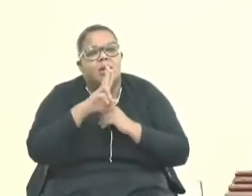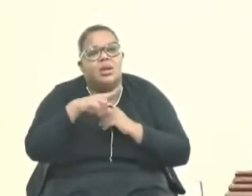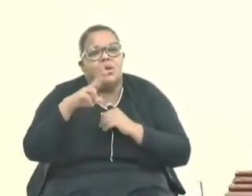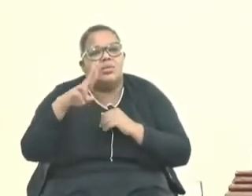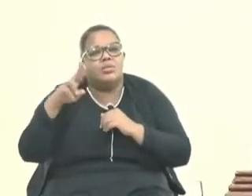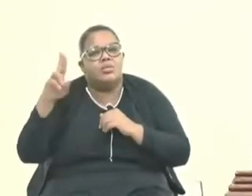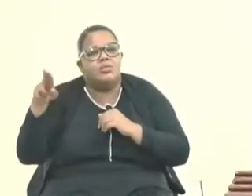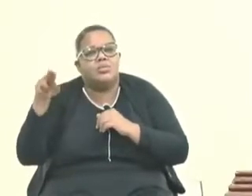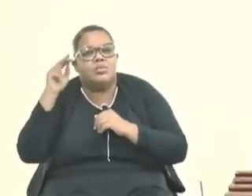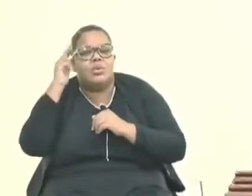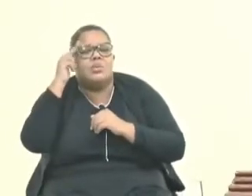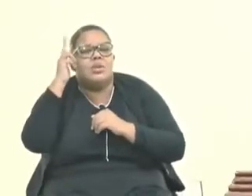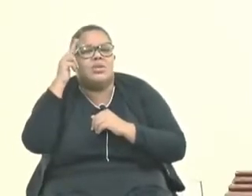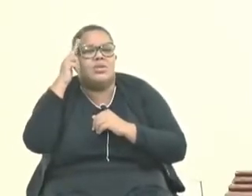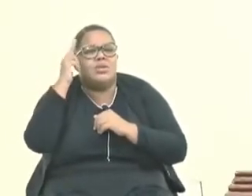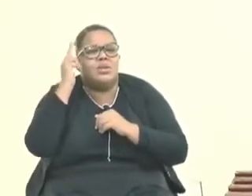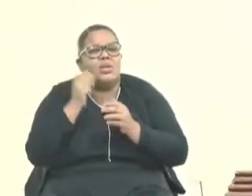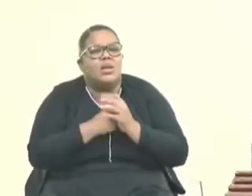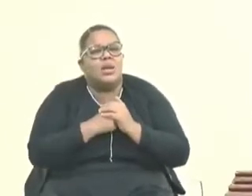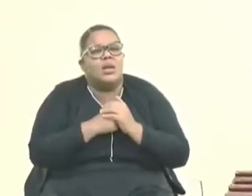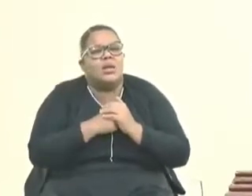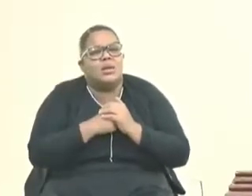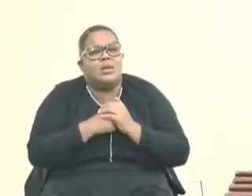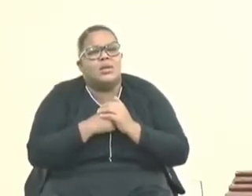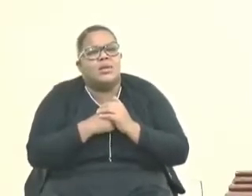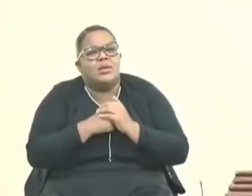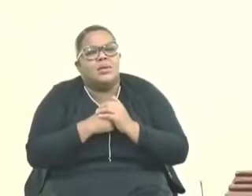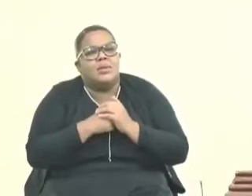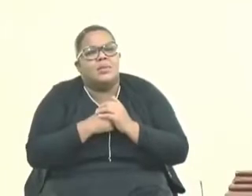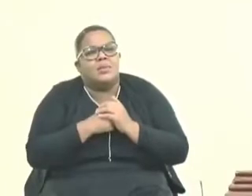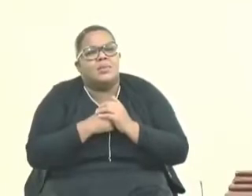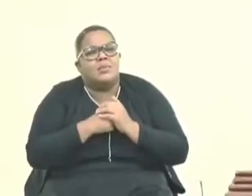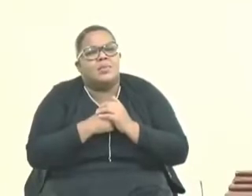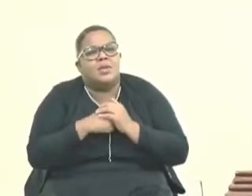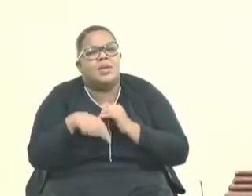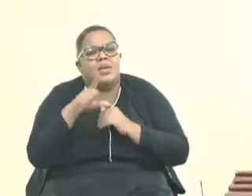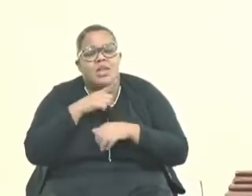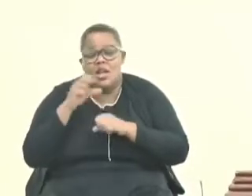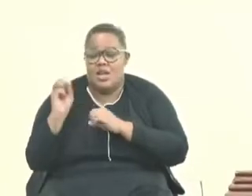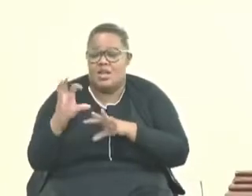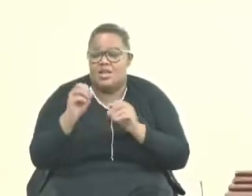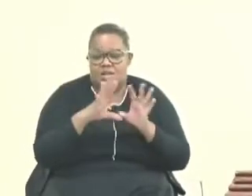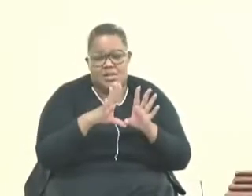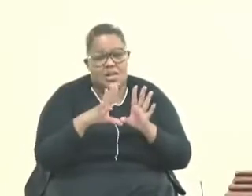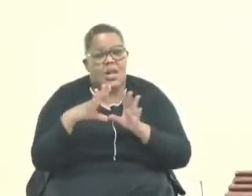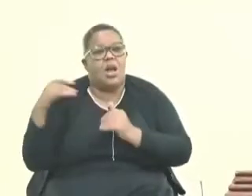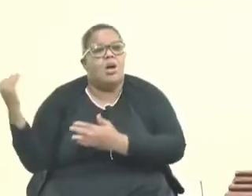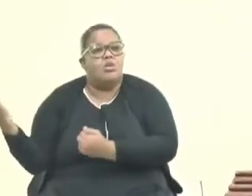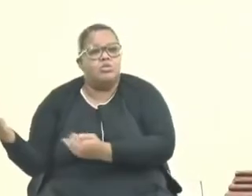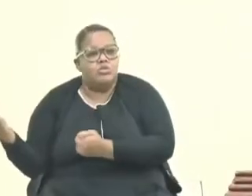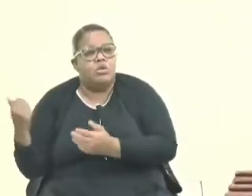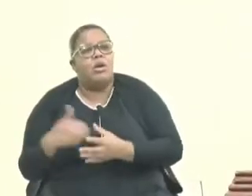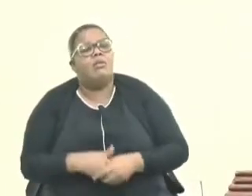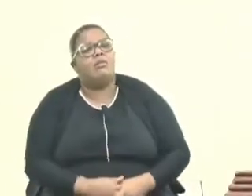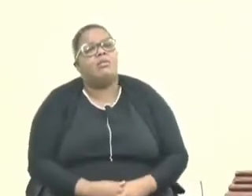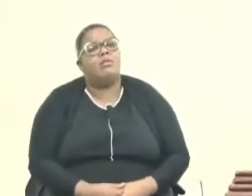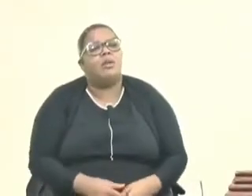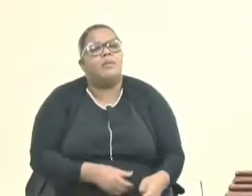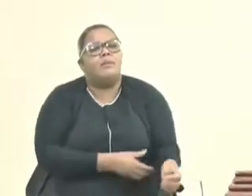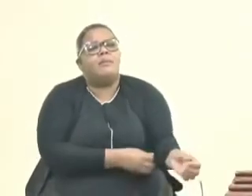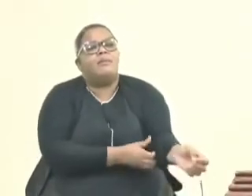imaginei que fosse acontecer isso eu ter que ensinar o menino que tu chegar aqui em meus braços no meu colo